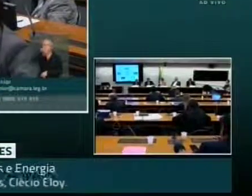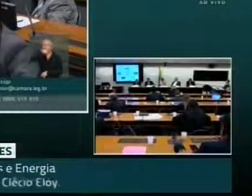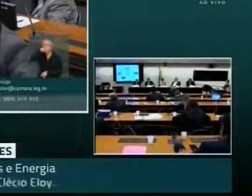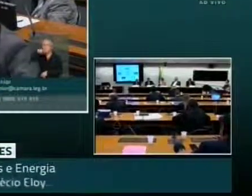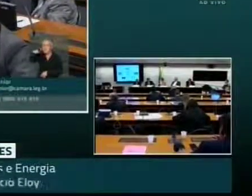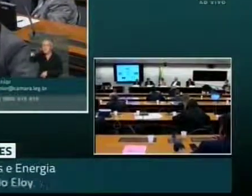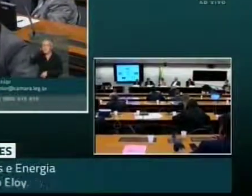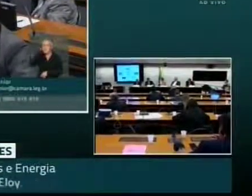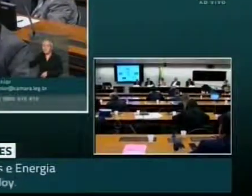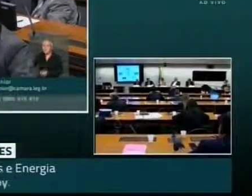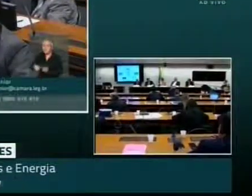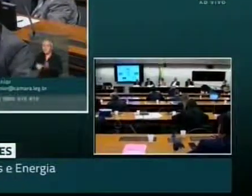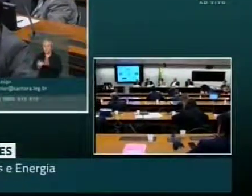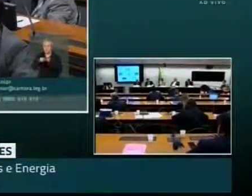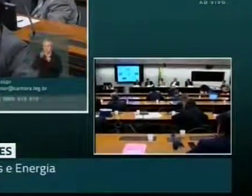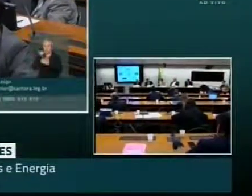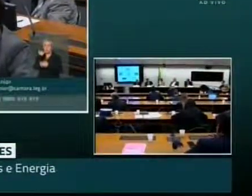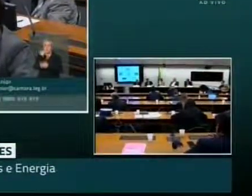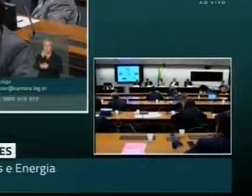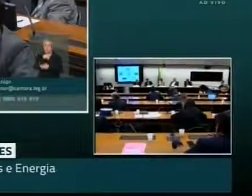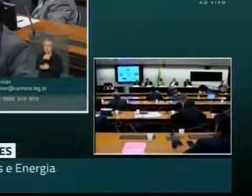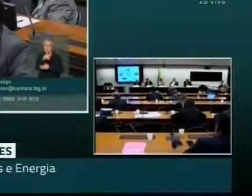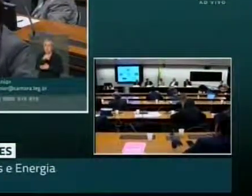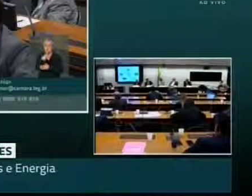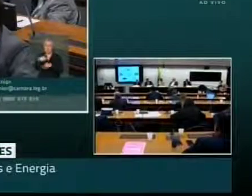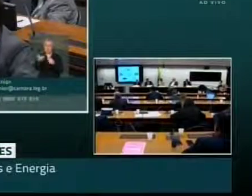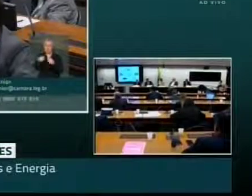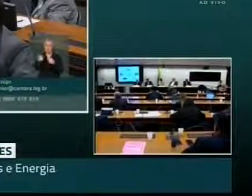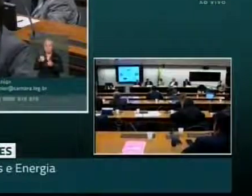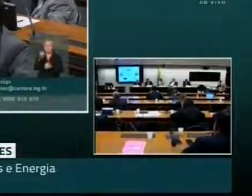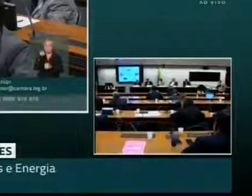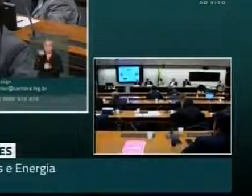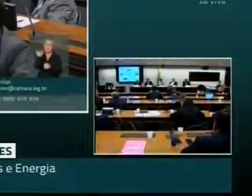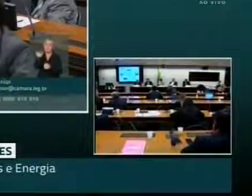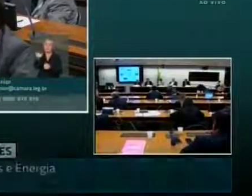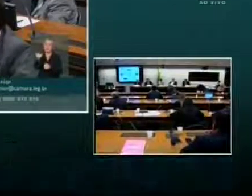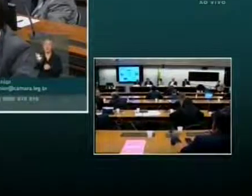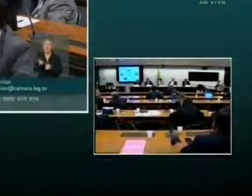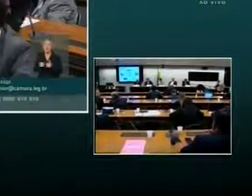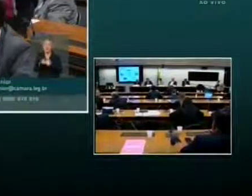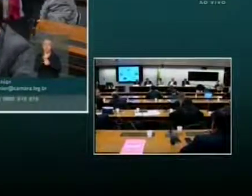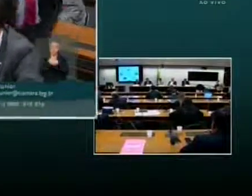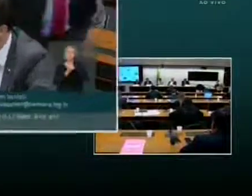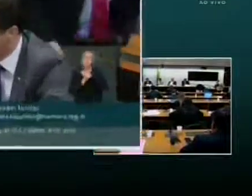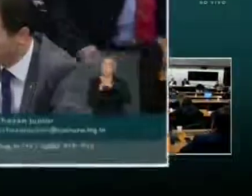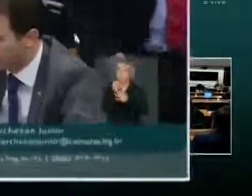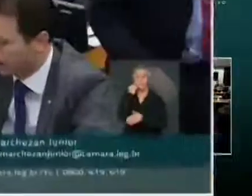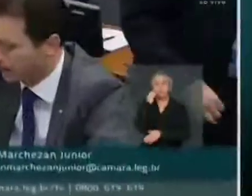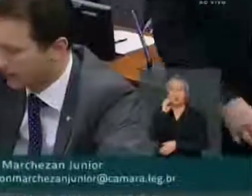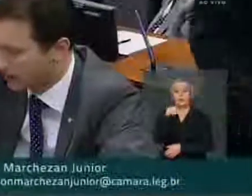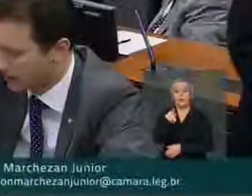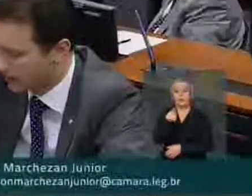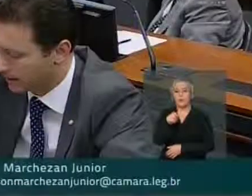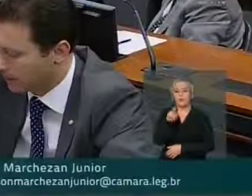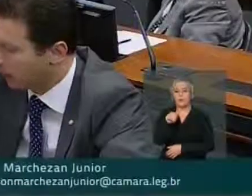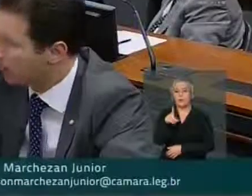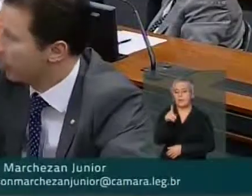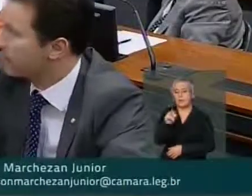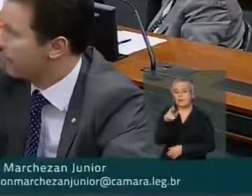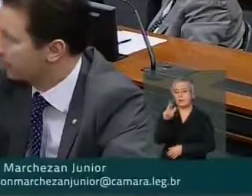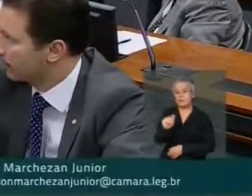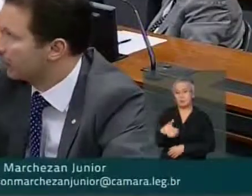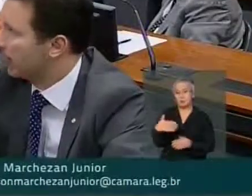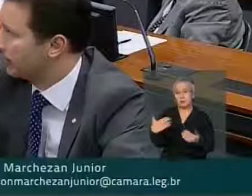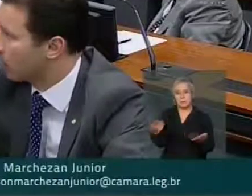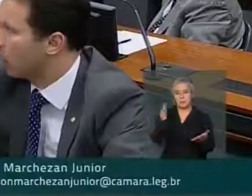que antes de ligar para a Anatel, tem que ligar para a operadora. Então, imagina o volume de descontentamento que a gente tem hoje. E